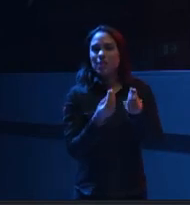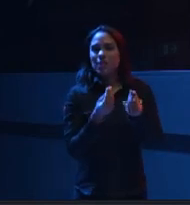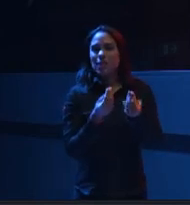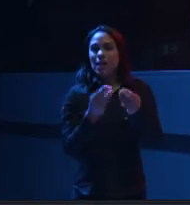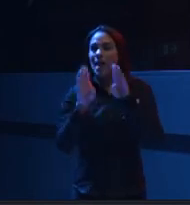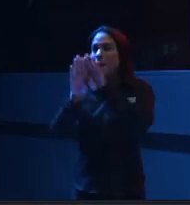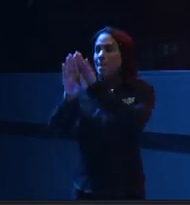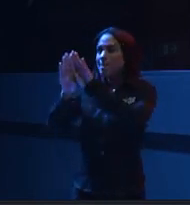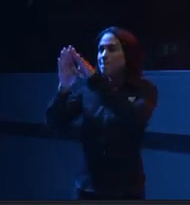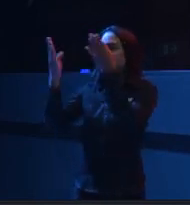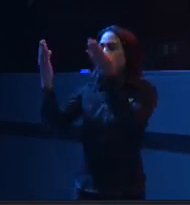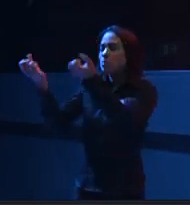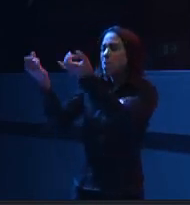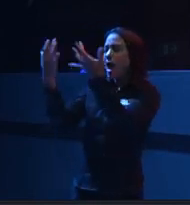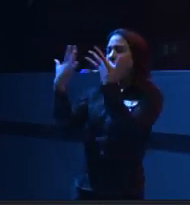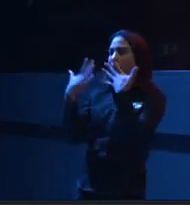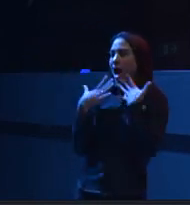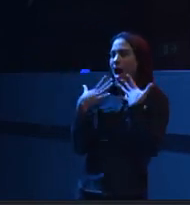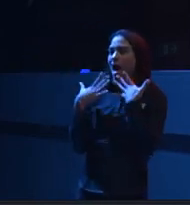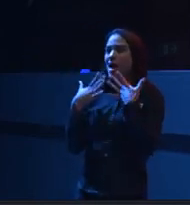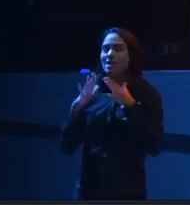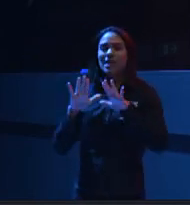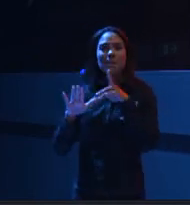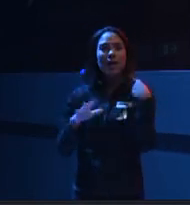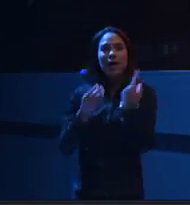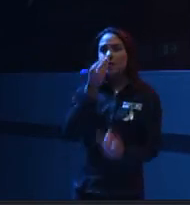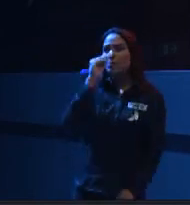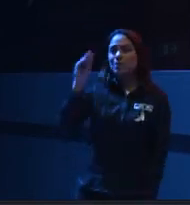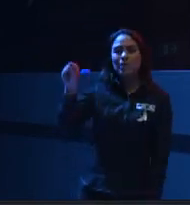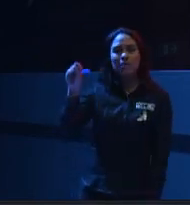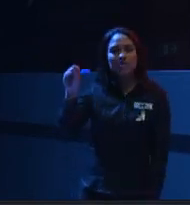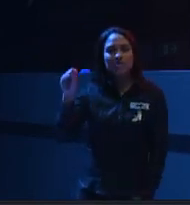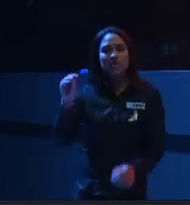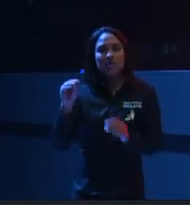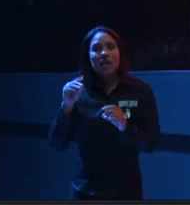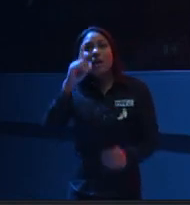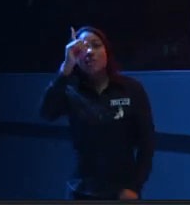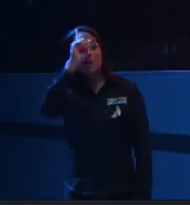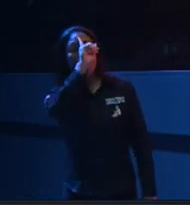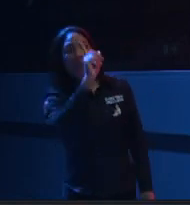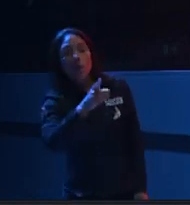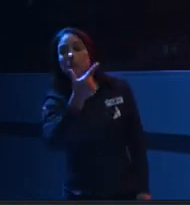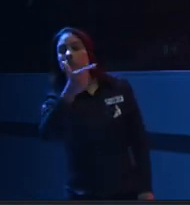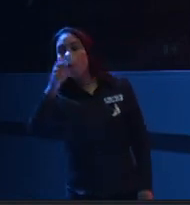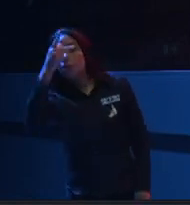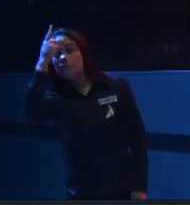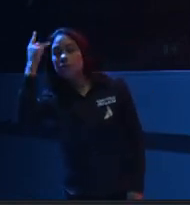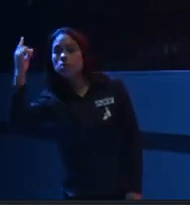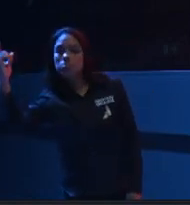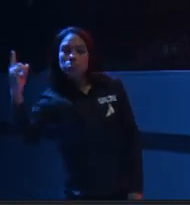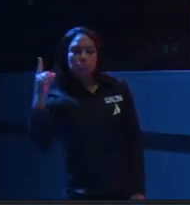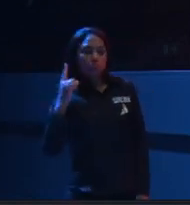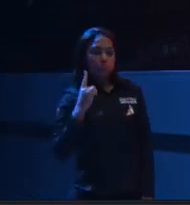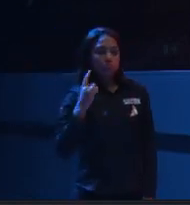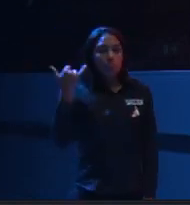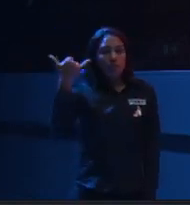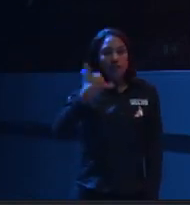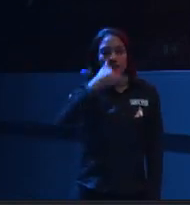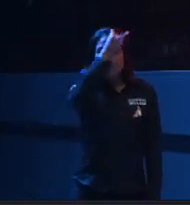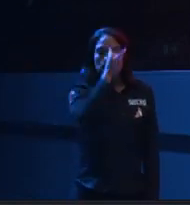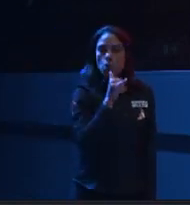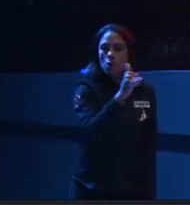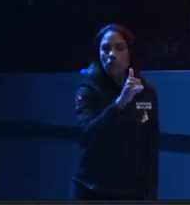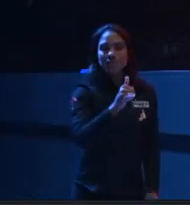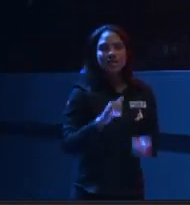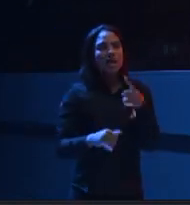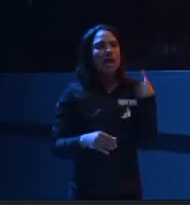abre e a gente ignora e Deus manda alguém falar conosco um profeta de Deus e a gente ignora e